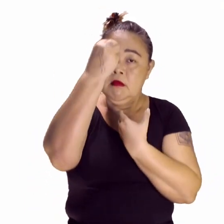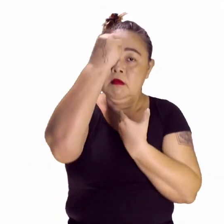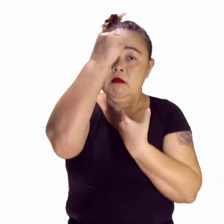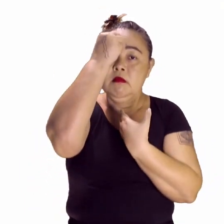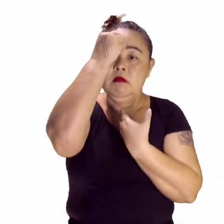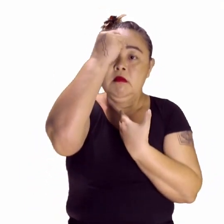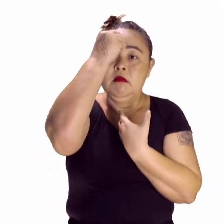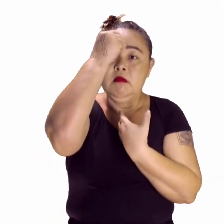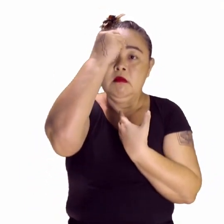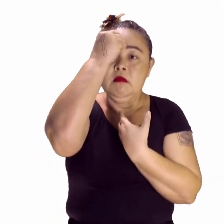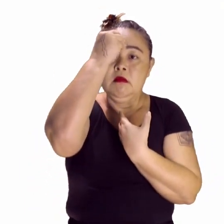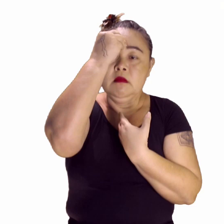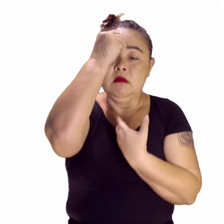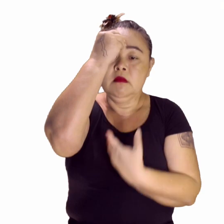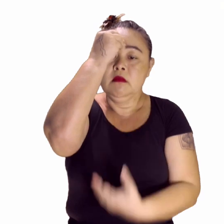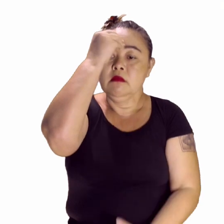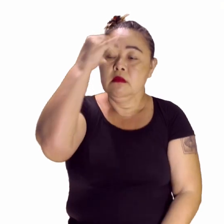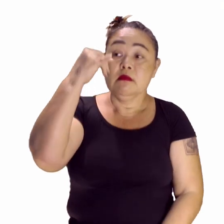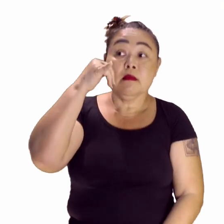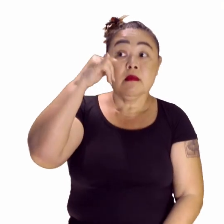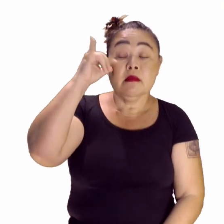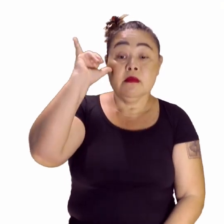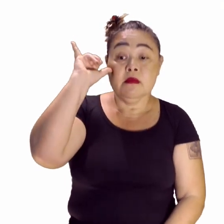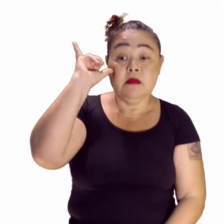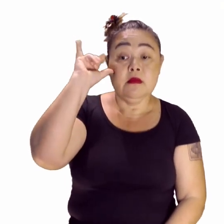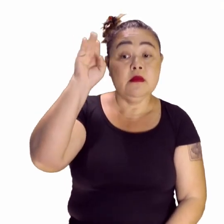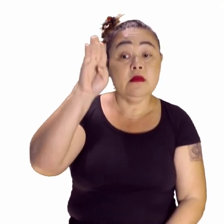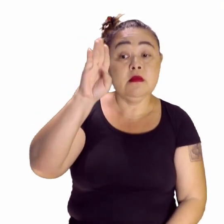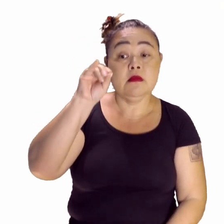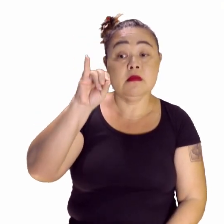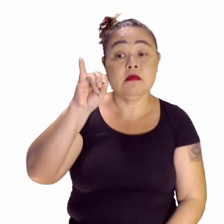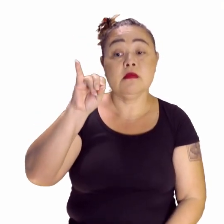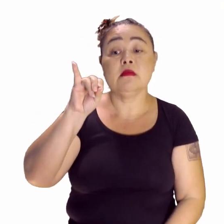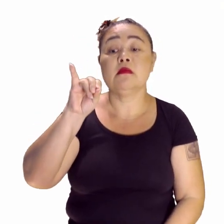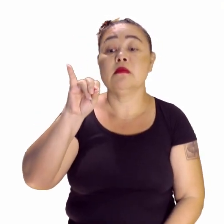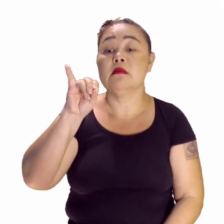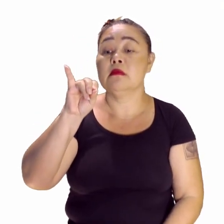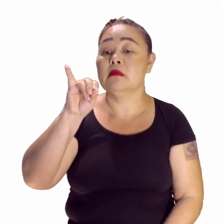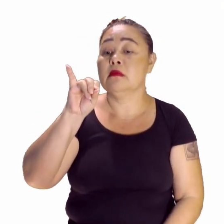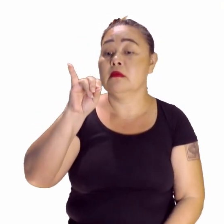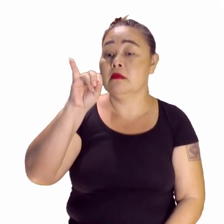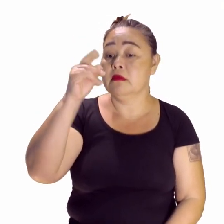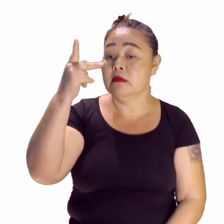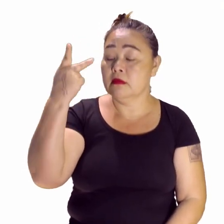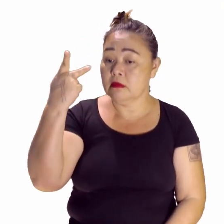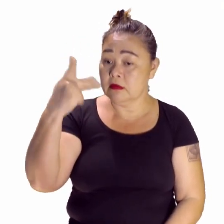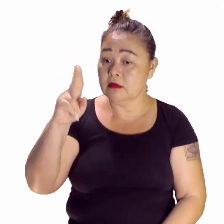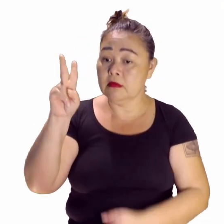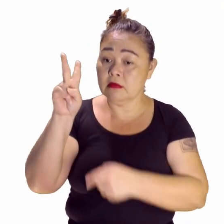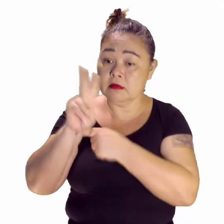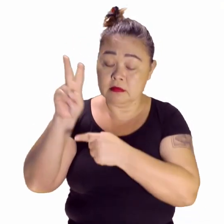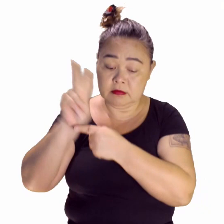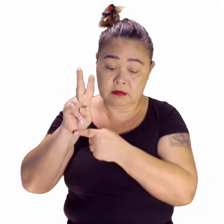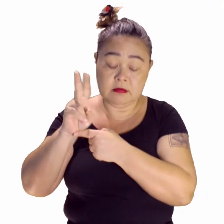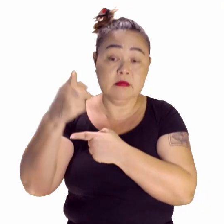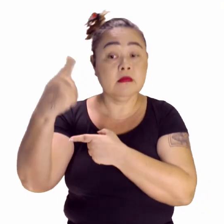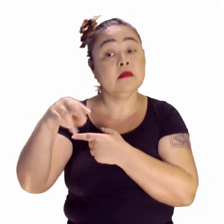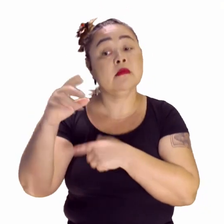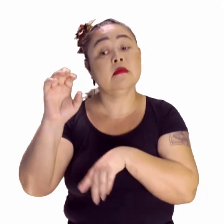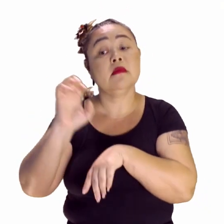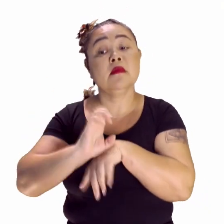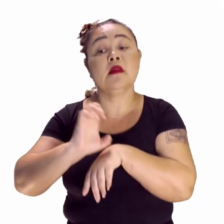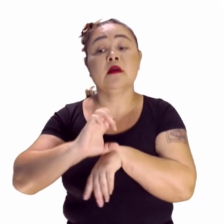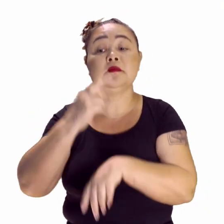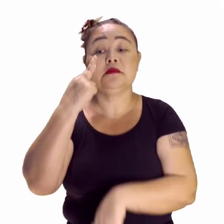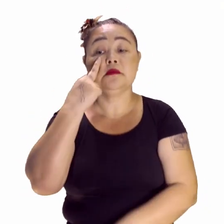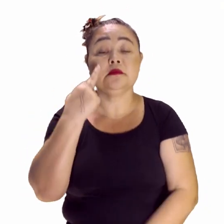coração que bovino é a vocação da criação de animais de Rondônia.